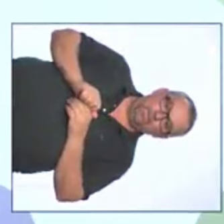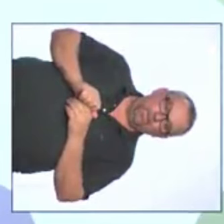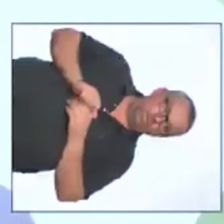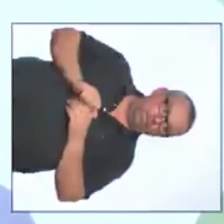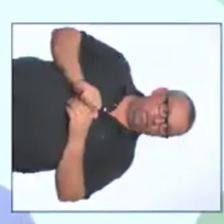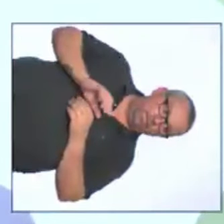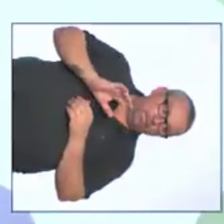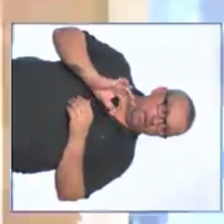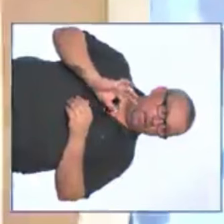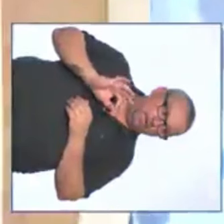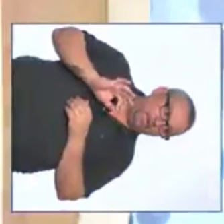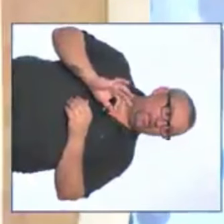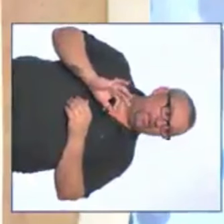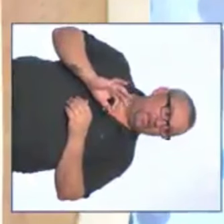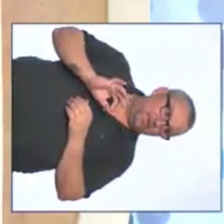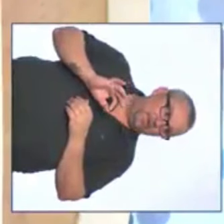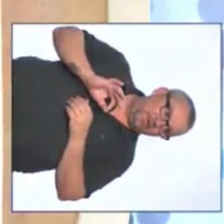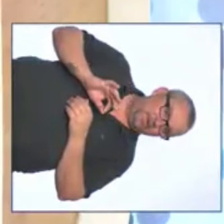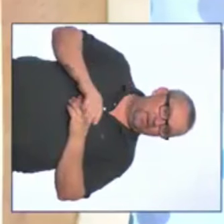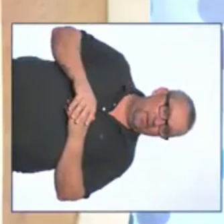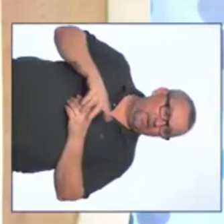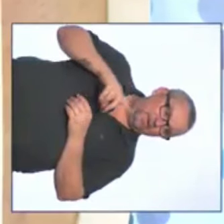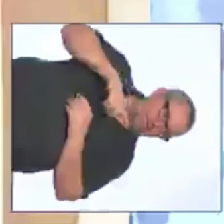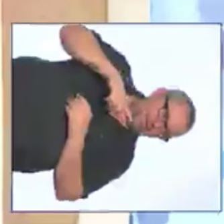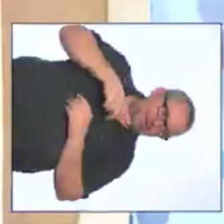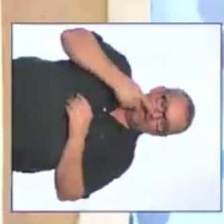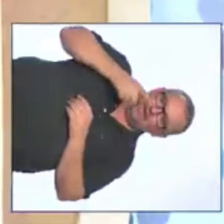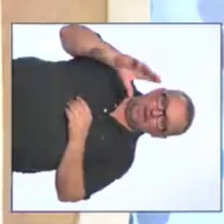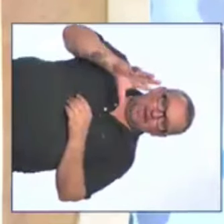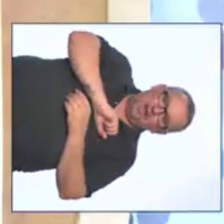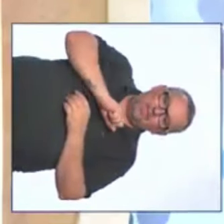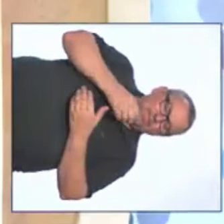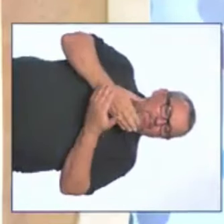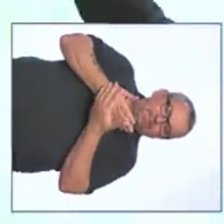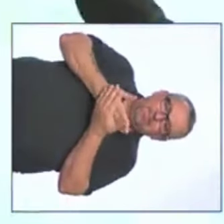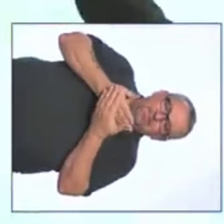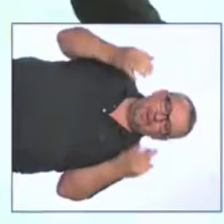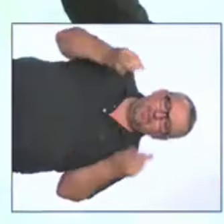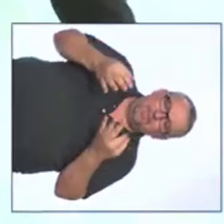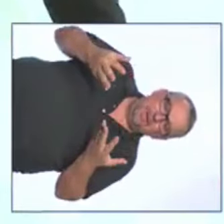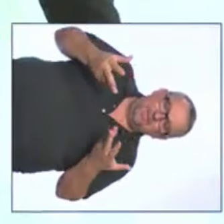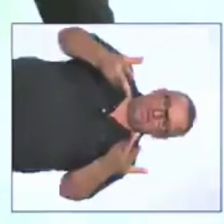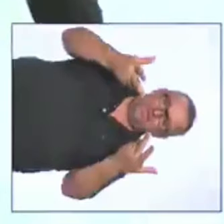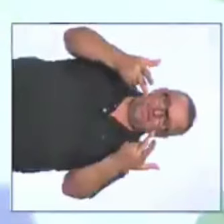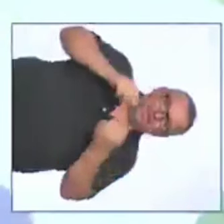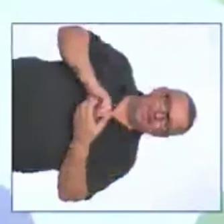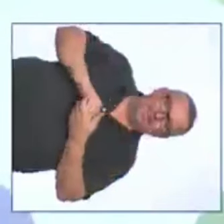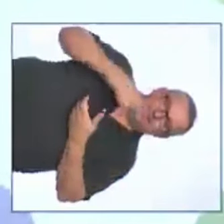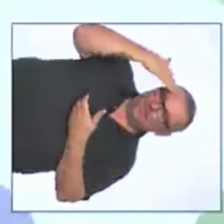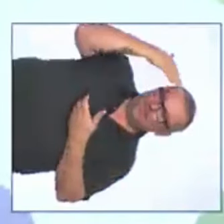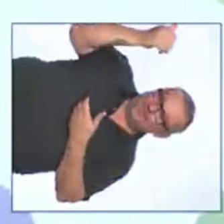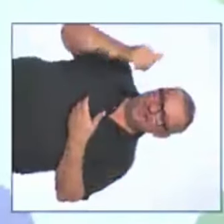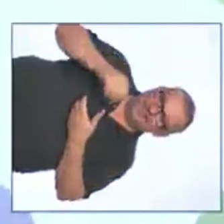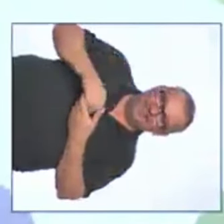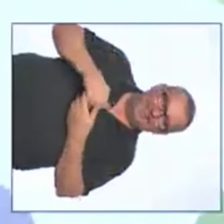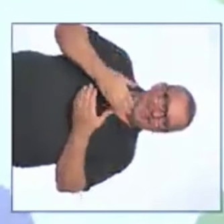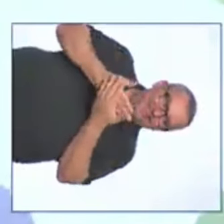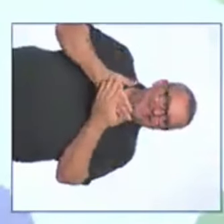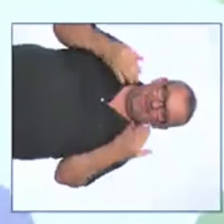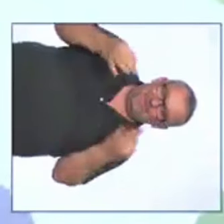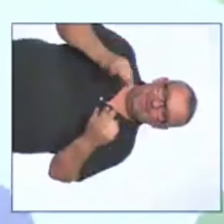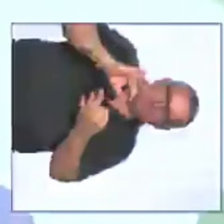é isso mesmo olha estão dizendo que adoraram a aula que a aula está demais é um só sucesso olha a aula foi tão